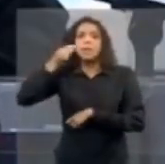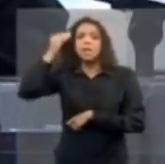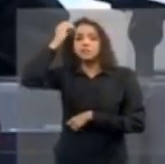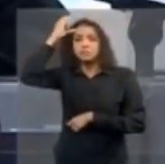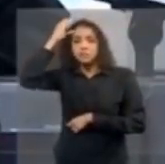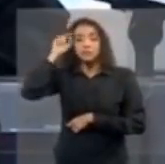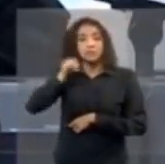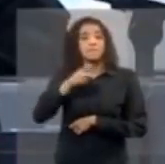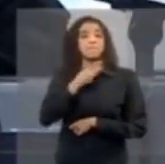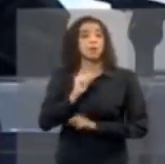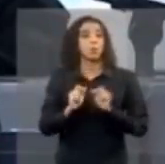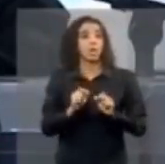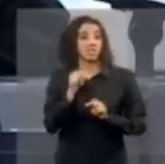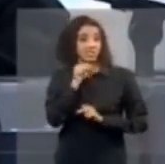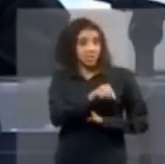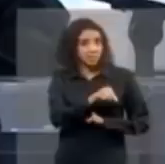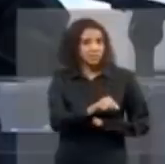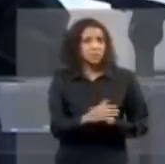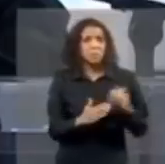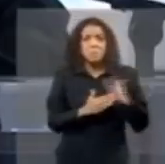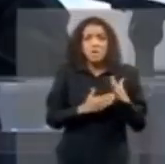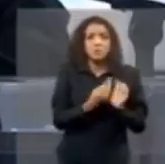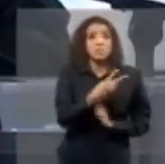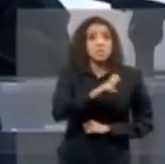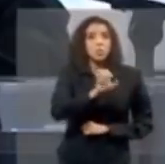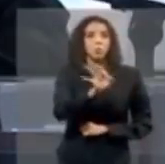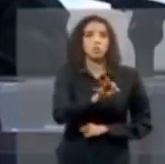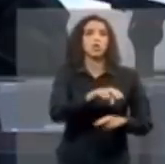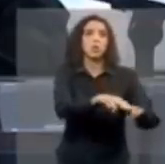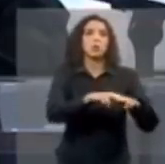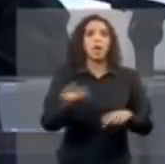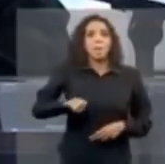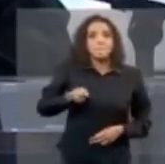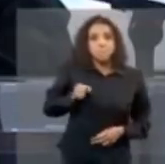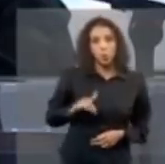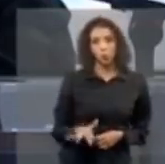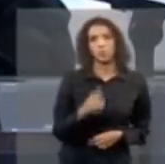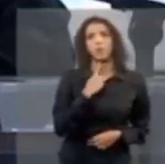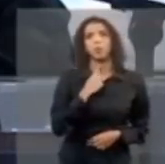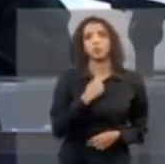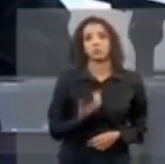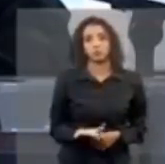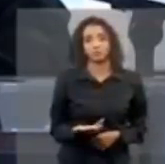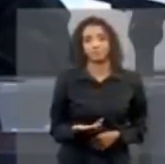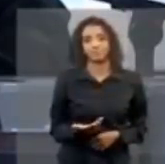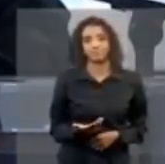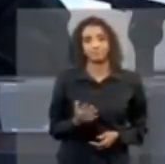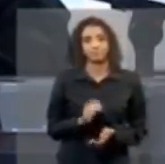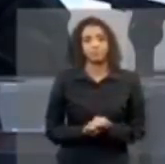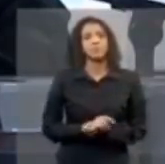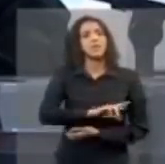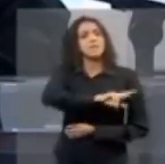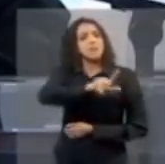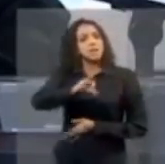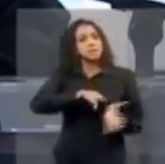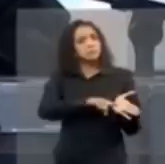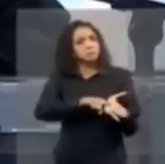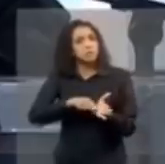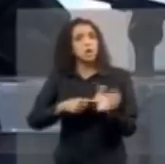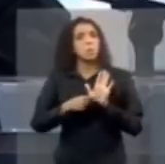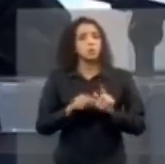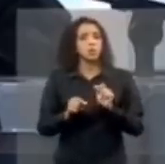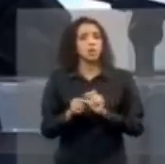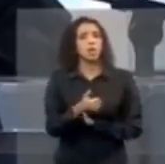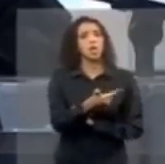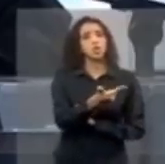experientes é que destes, no máximo 25% seriam por abortos provocados. Numerosas pesquisas apontam